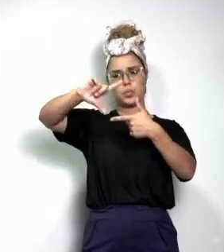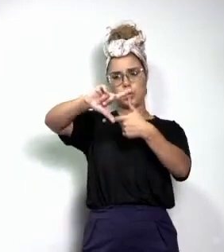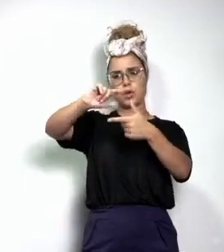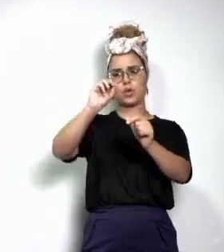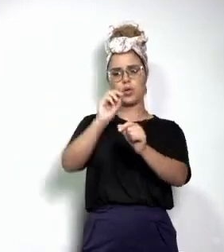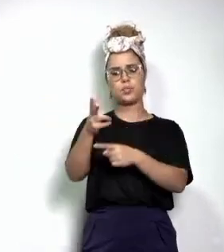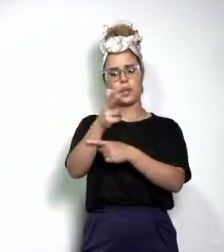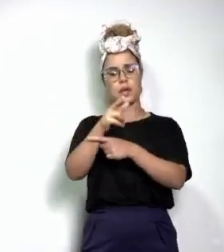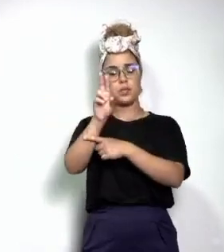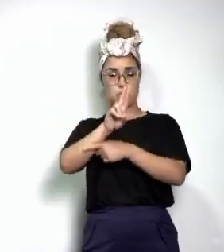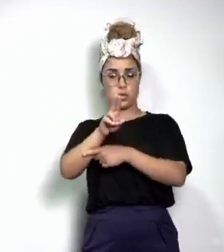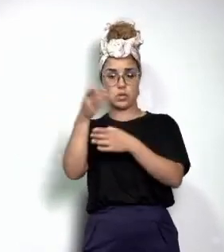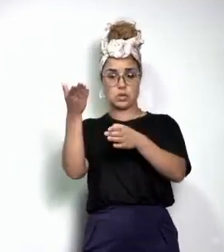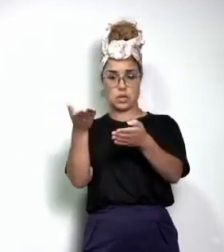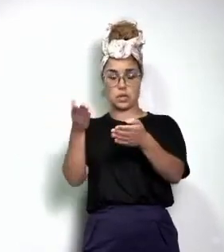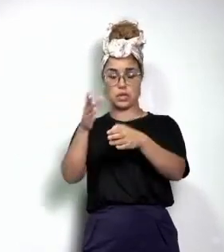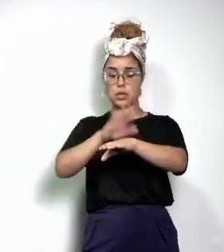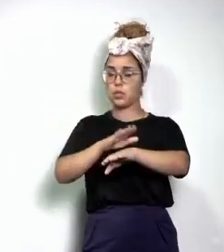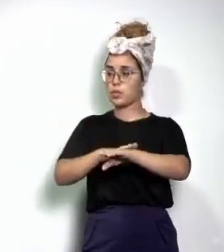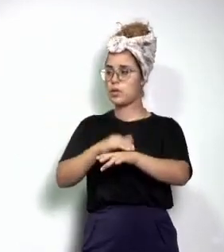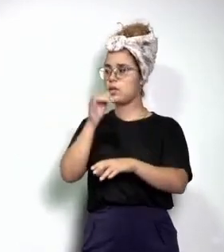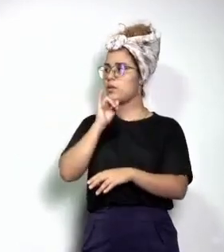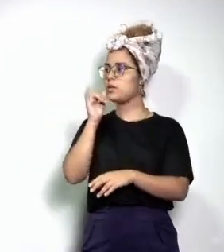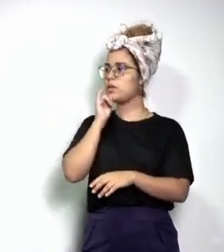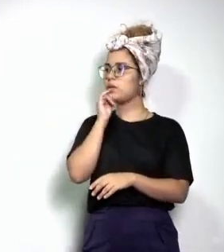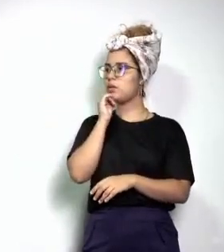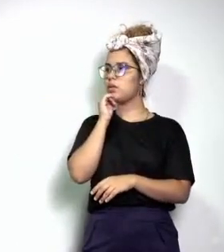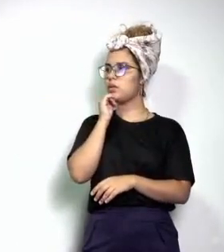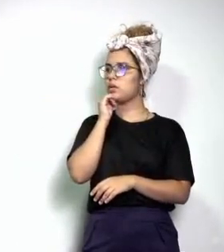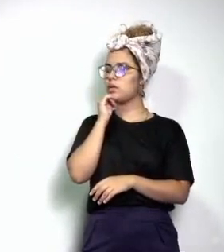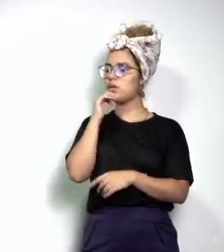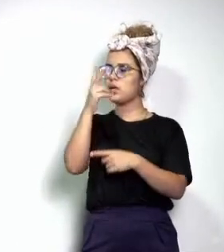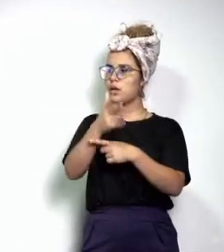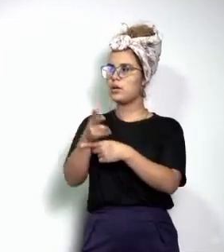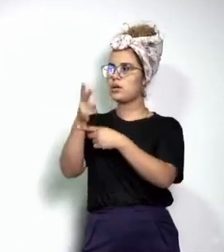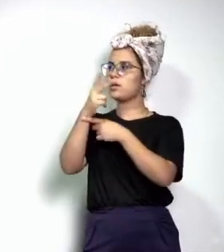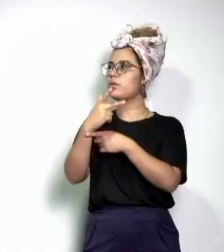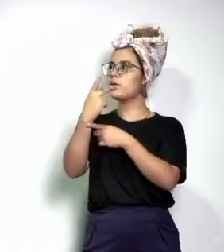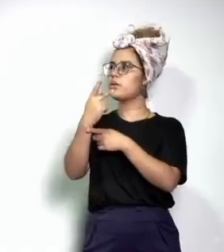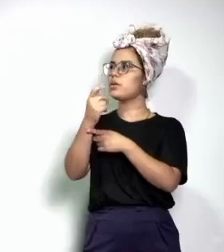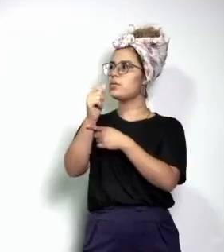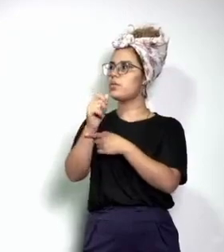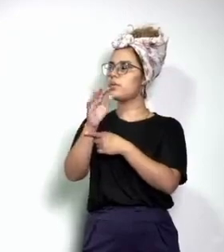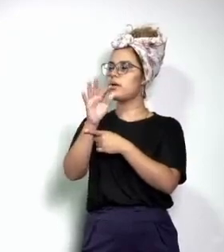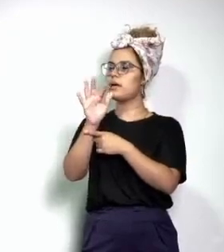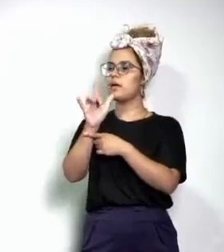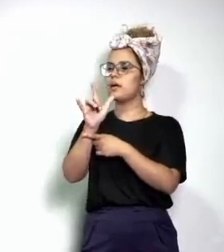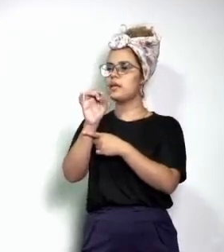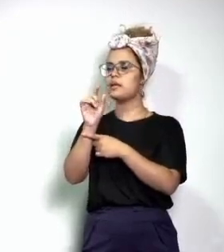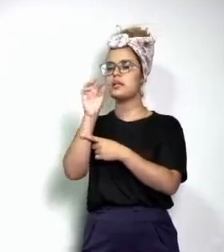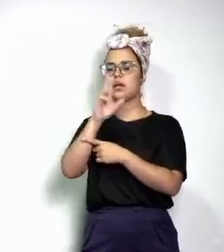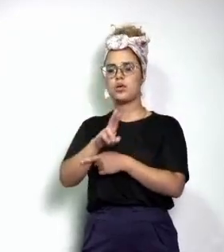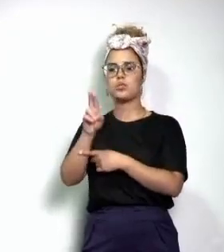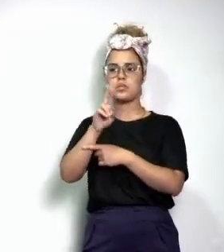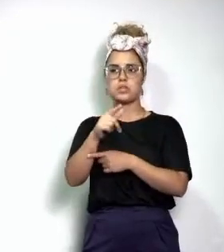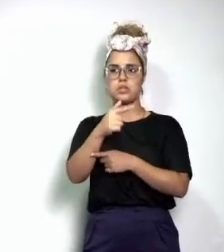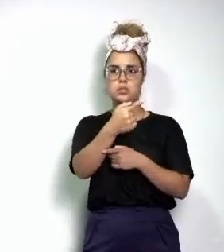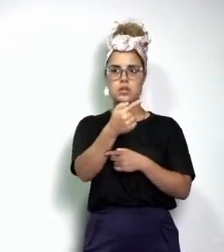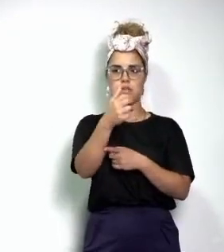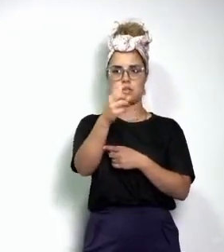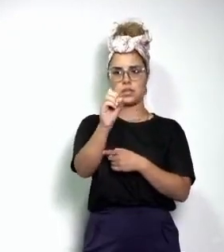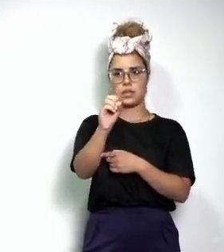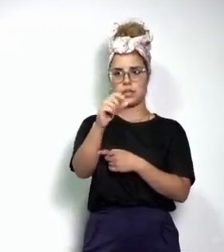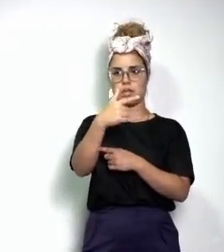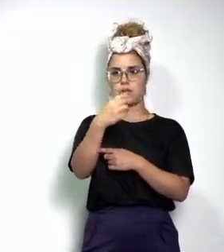utilizando no momento. Então, por exemplo, a câmera do Palito está com uma 70-200, ele está numa 70-200, eu